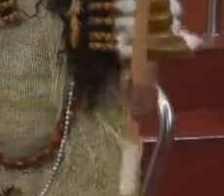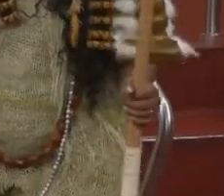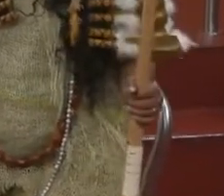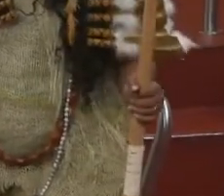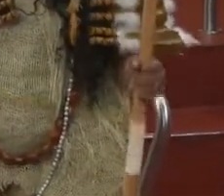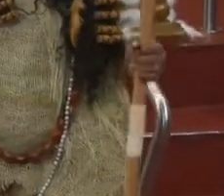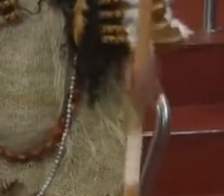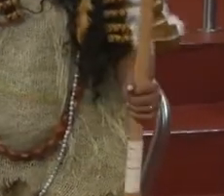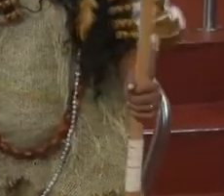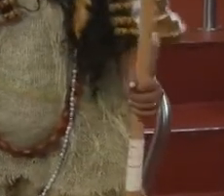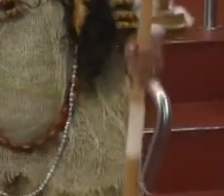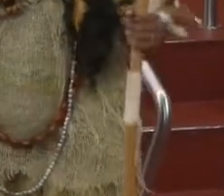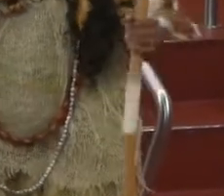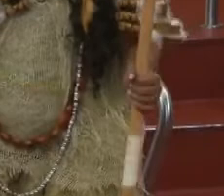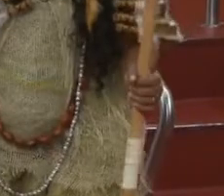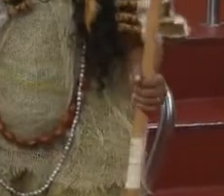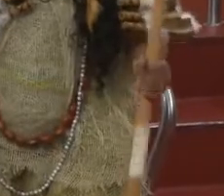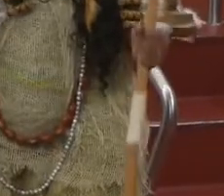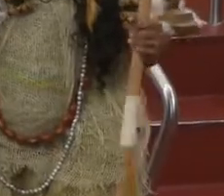O